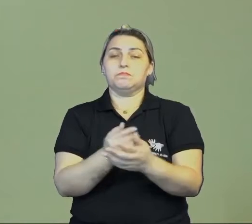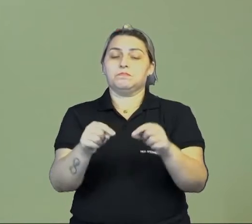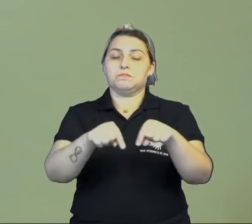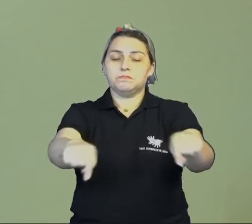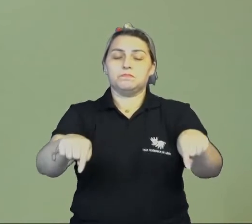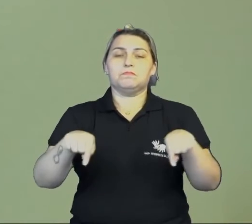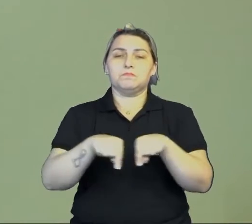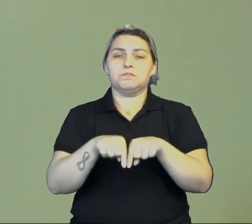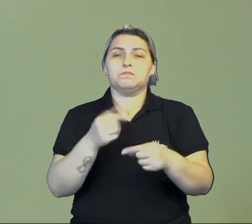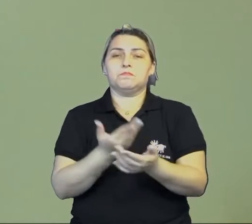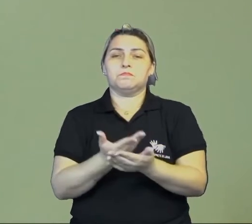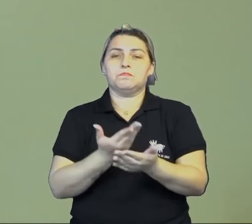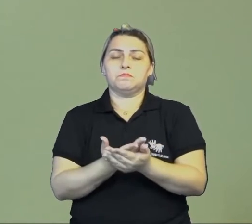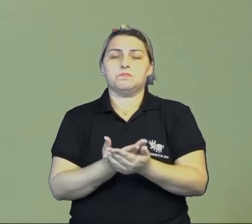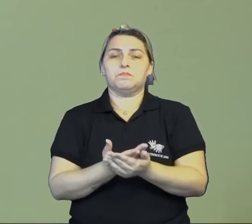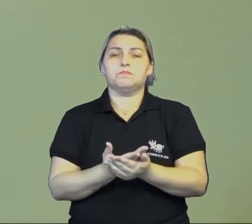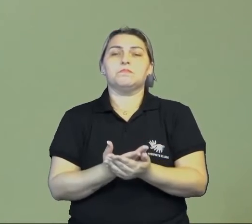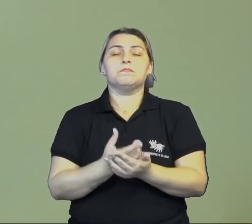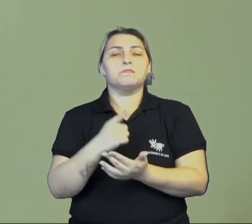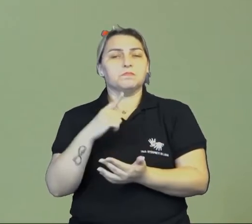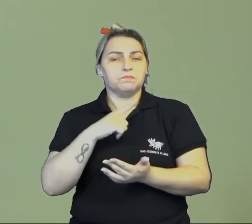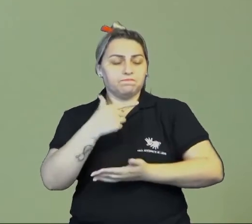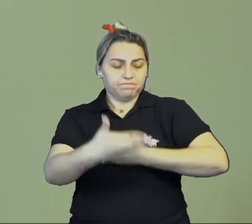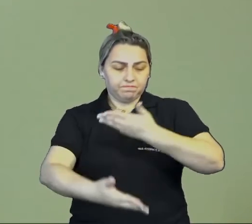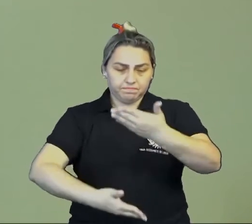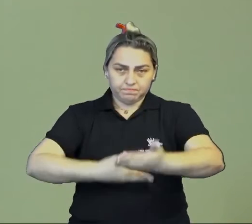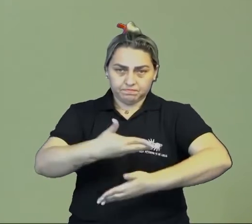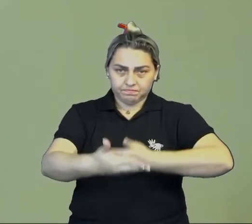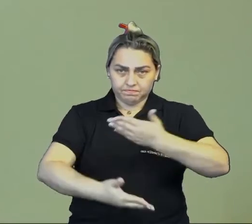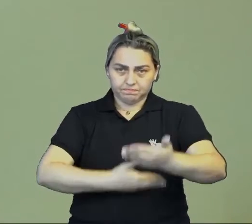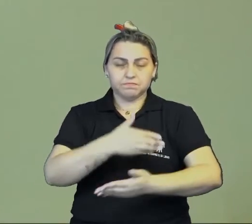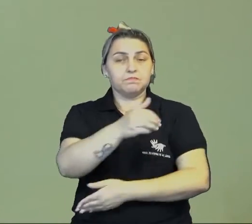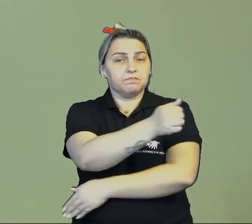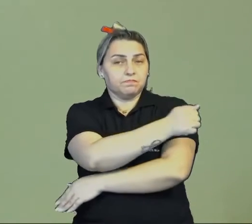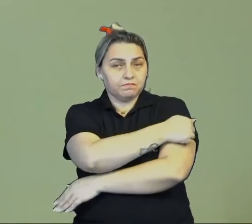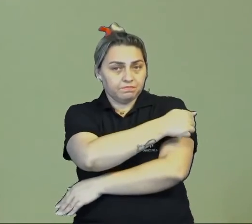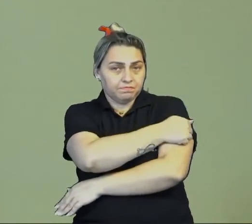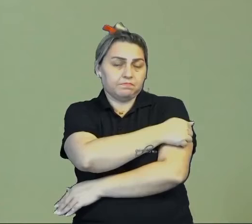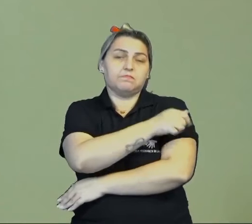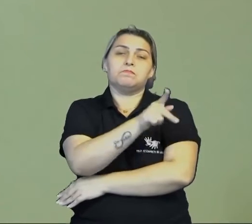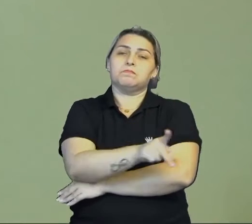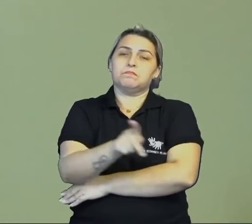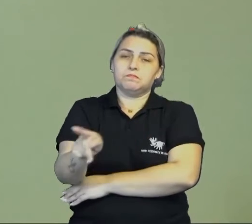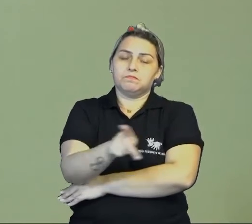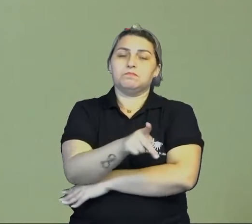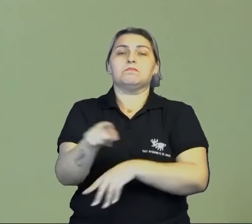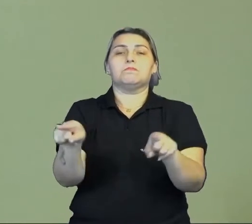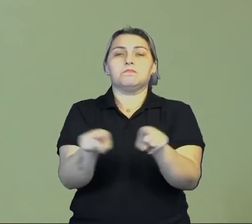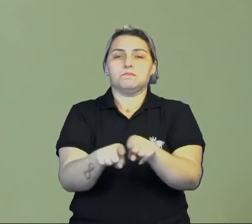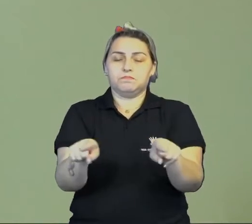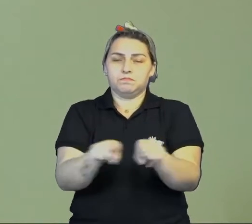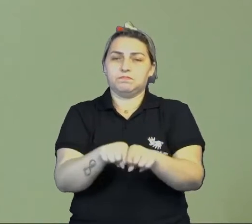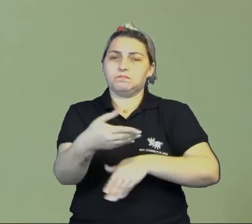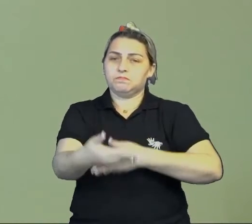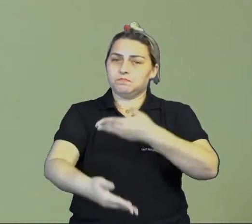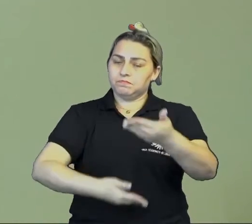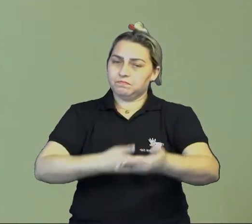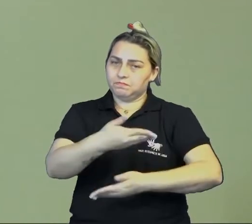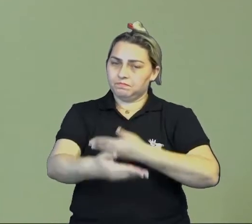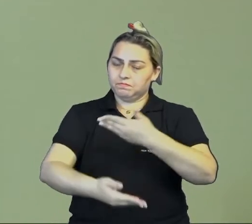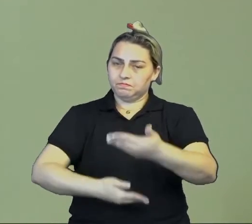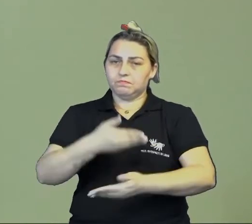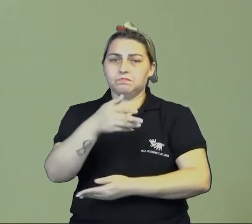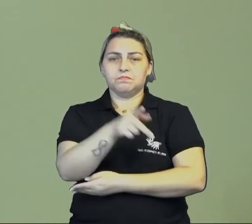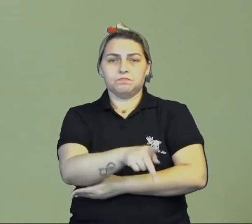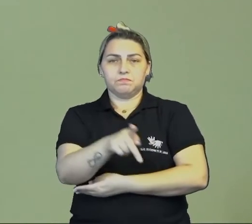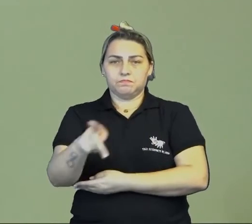de aula, há uma interação entre os alunos, da mesma forma que há uma interação